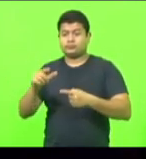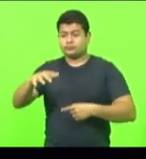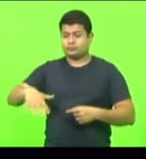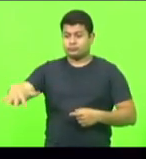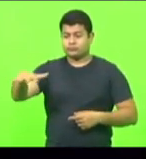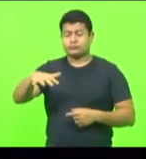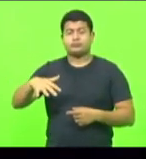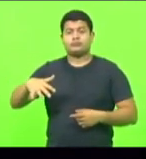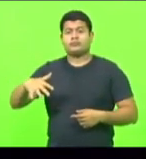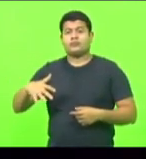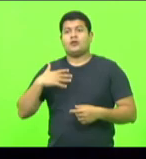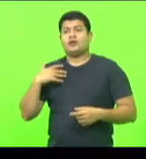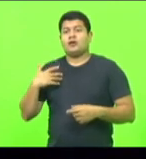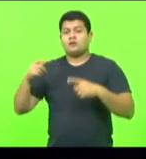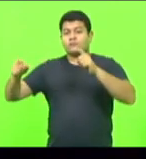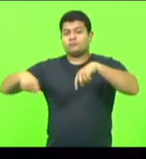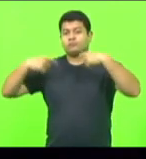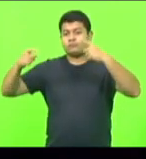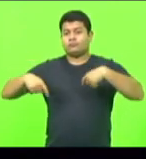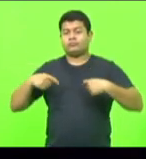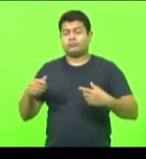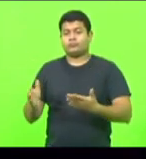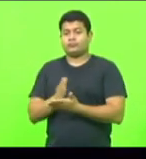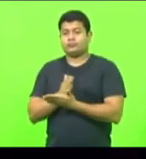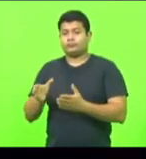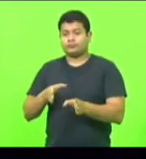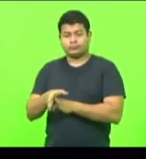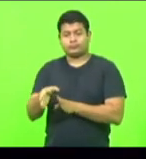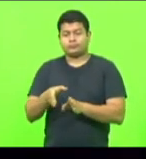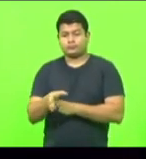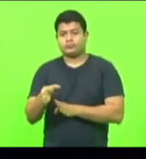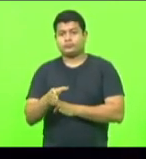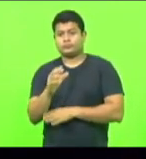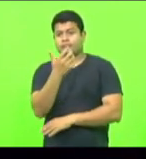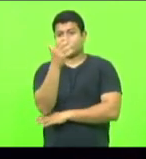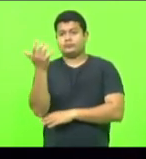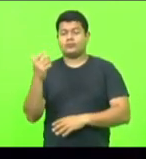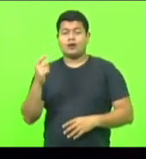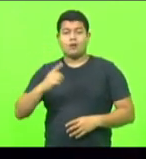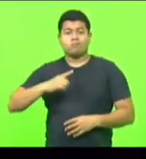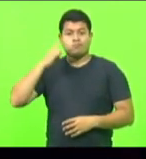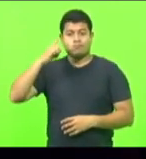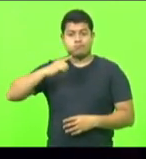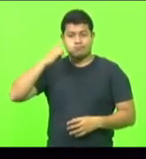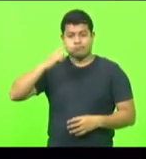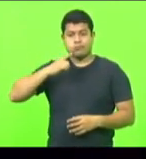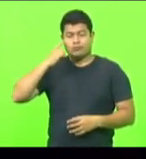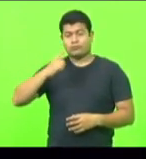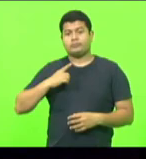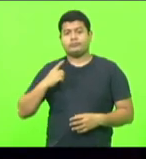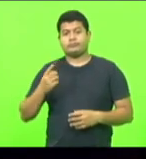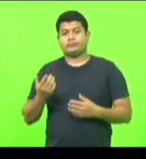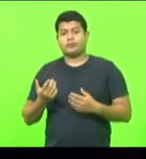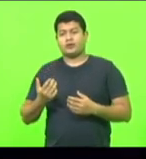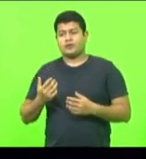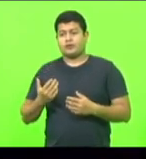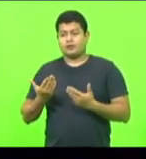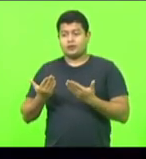agricultores, consultores ambientais, advogados, especialistas em direito